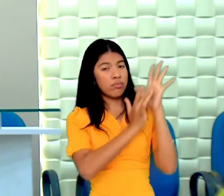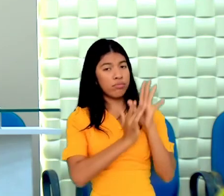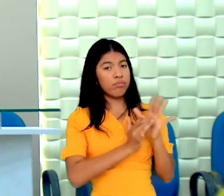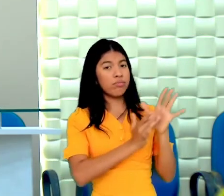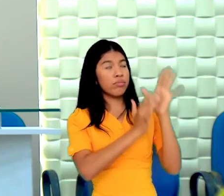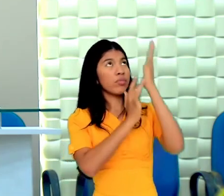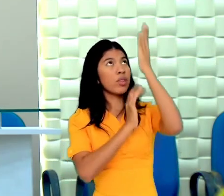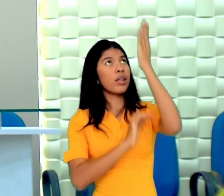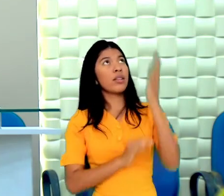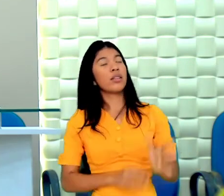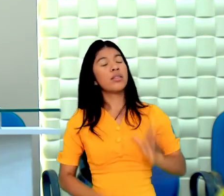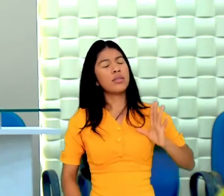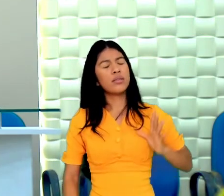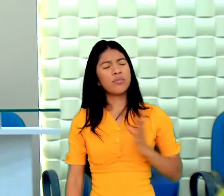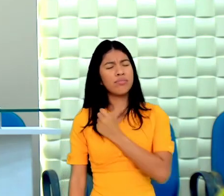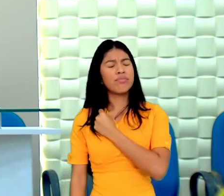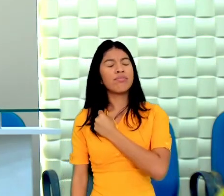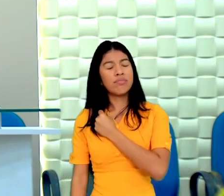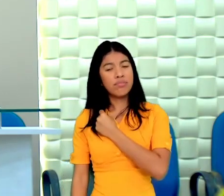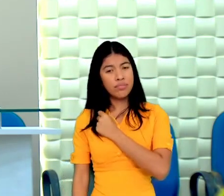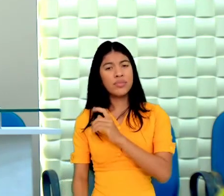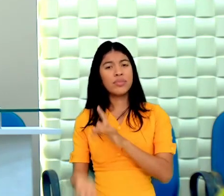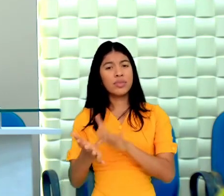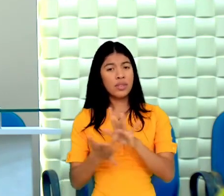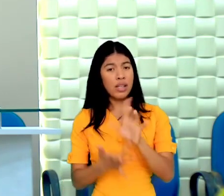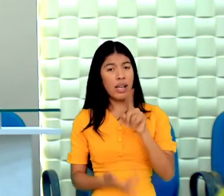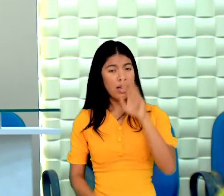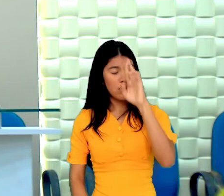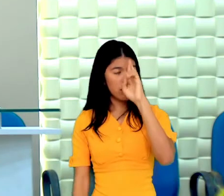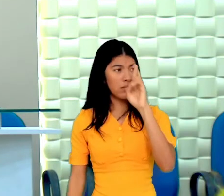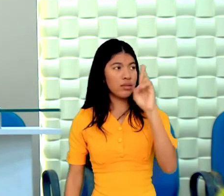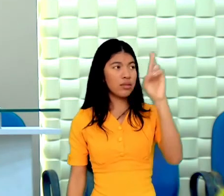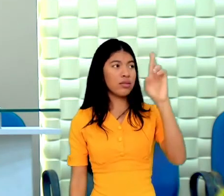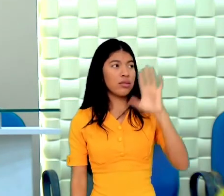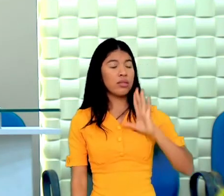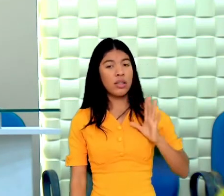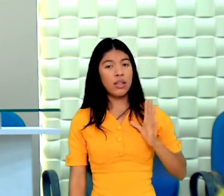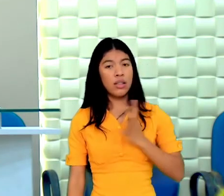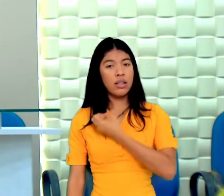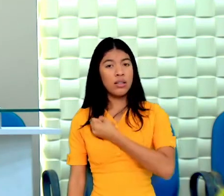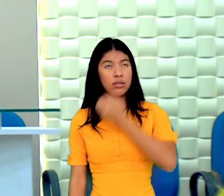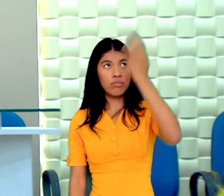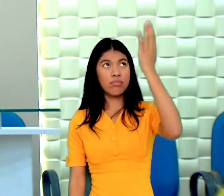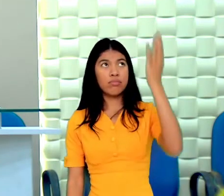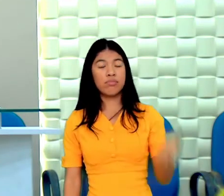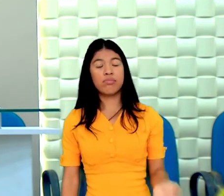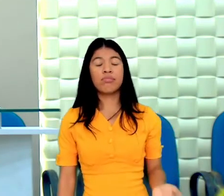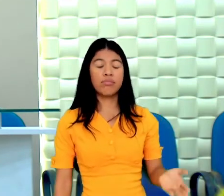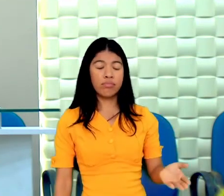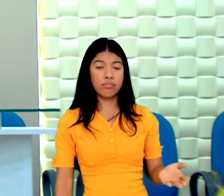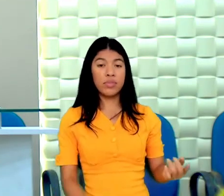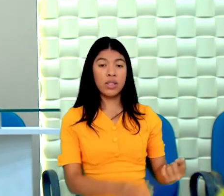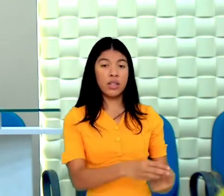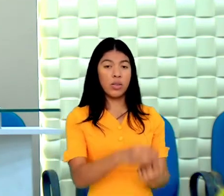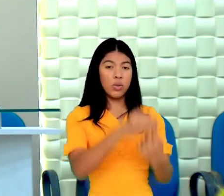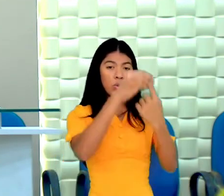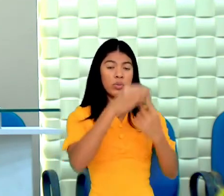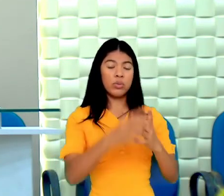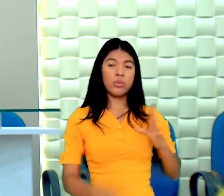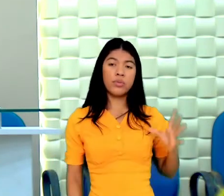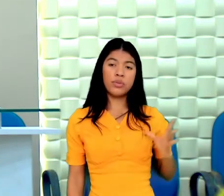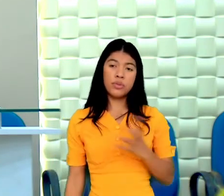é o Salvador, Jesus é o Senhor, a salvação está nele, Ele é o único